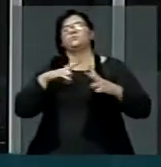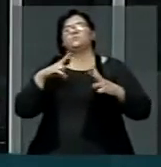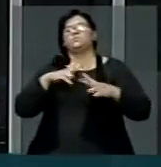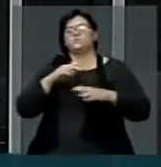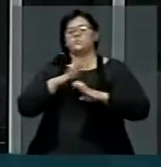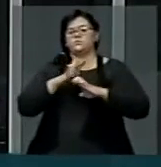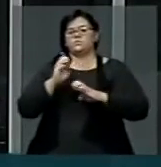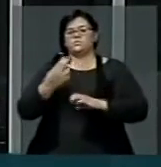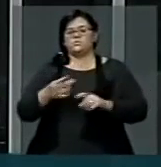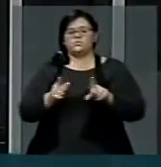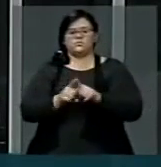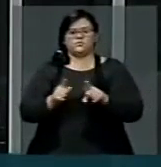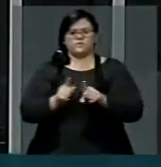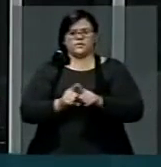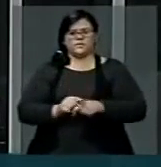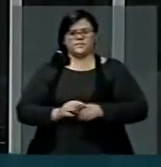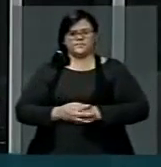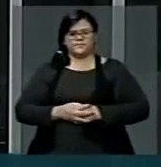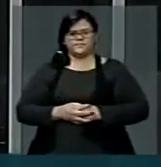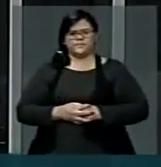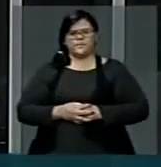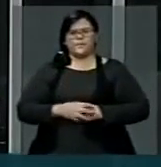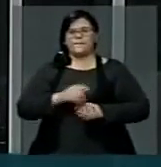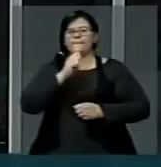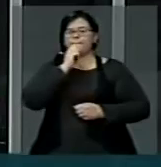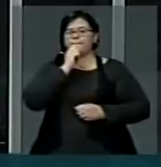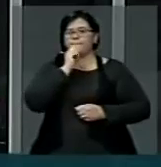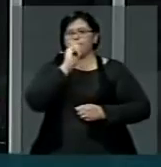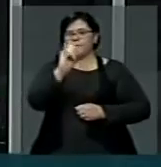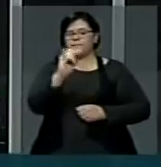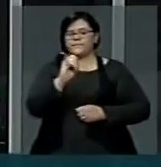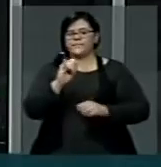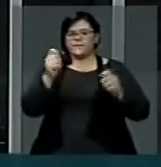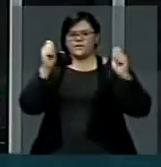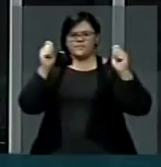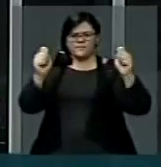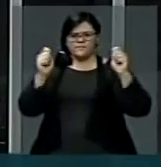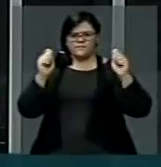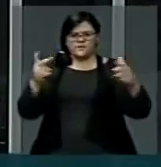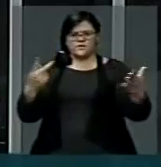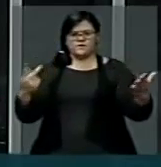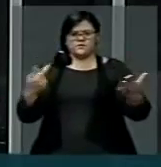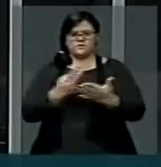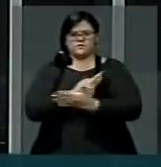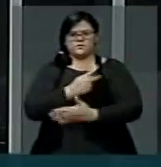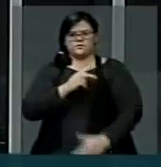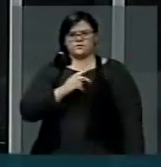empresas. Registro ainda, senhor presidente, as manifestações